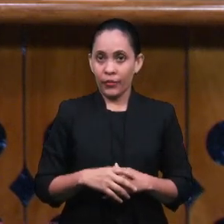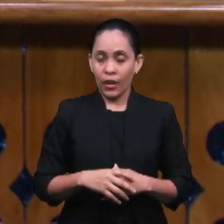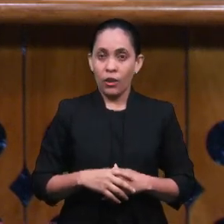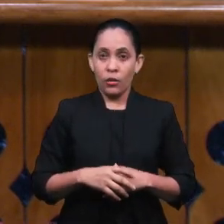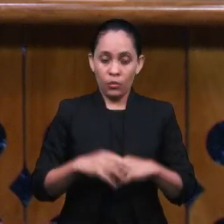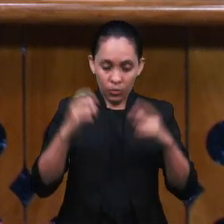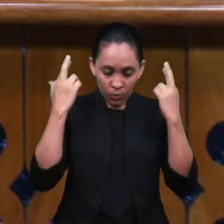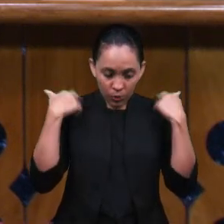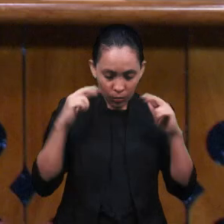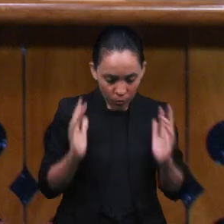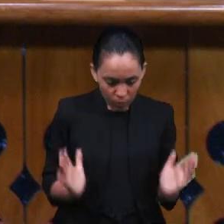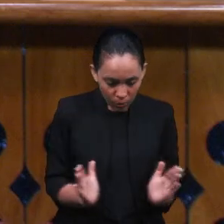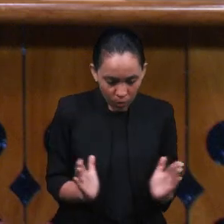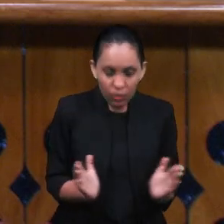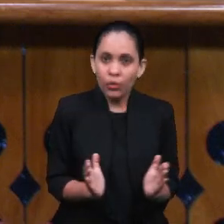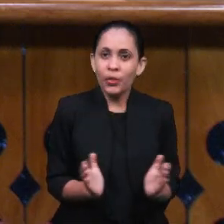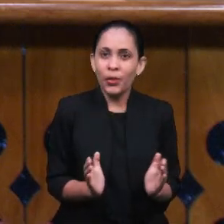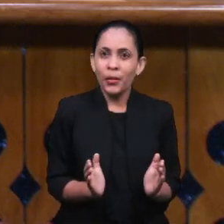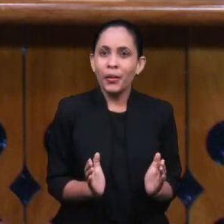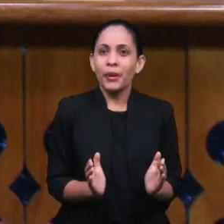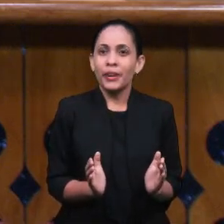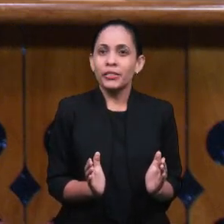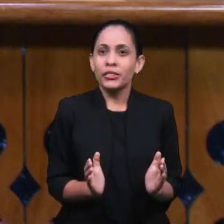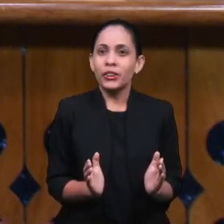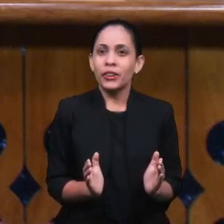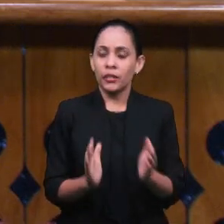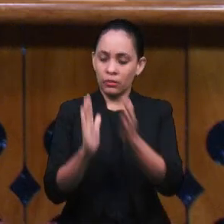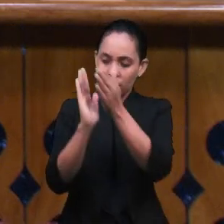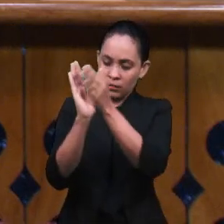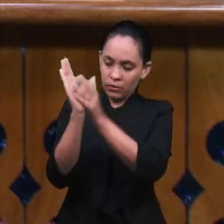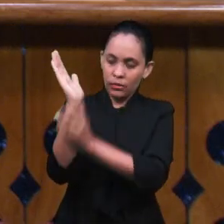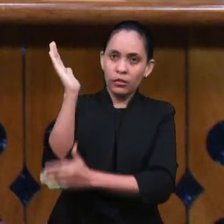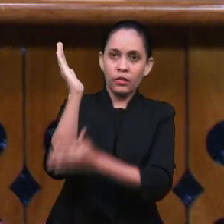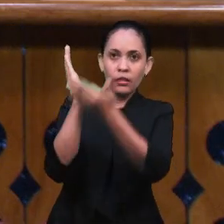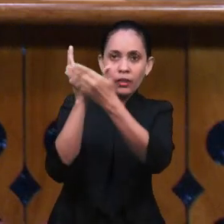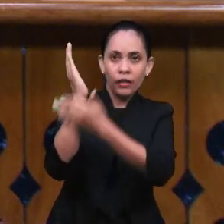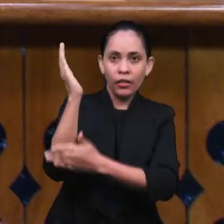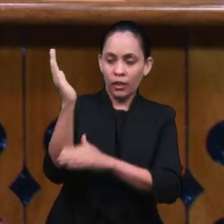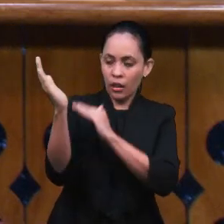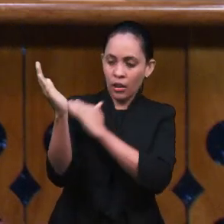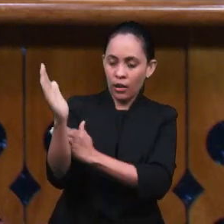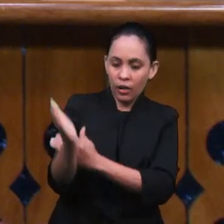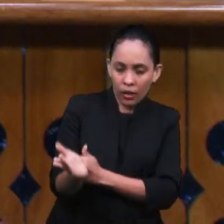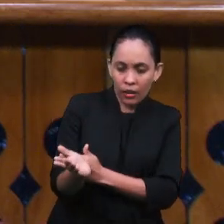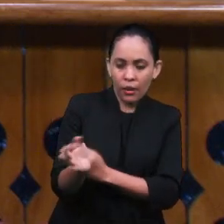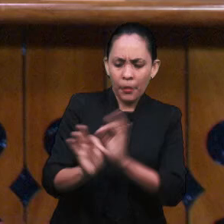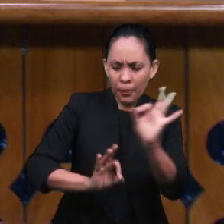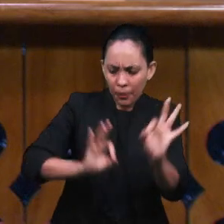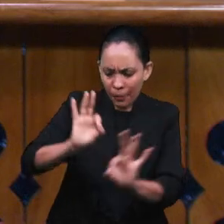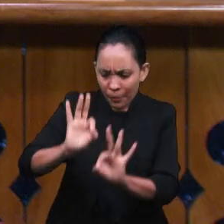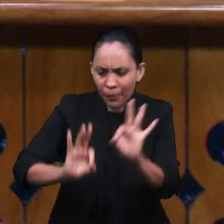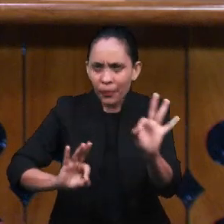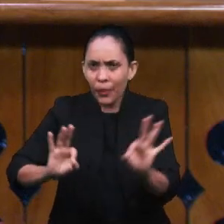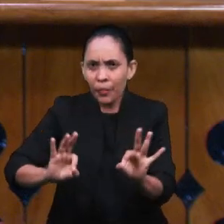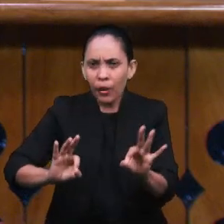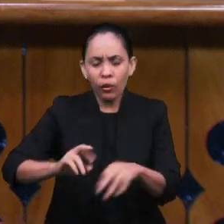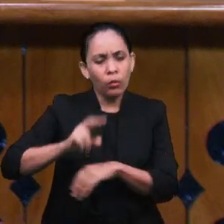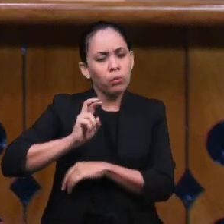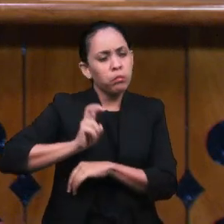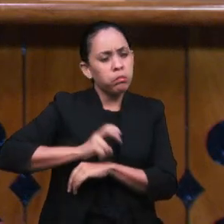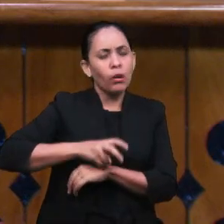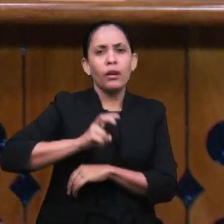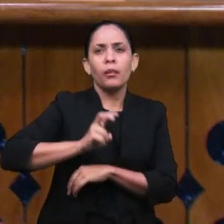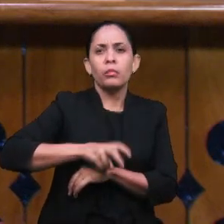carregando o lenho, Isaac, ele viu, né, o pai, a subida,